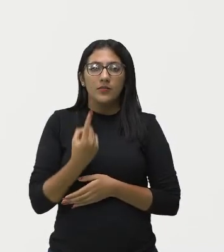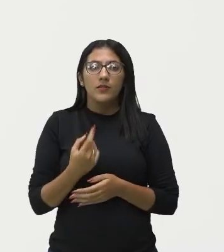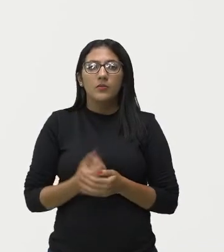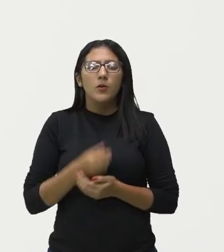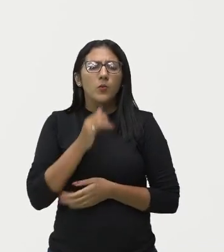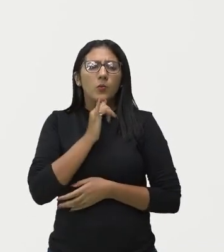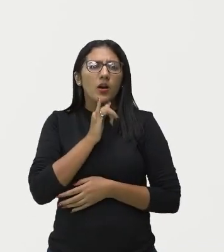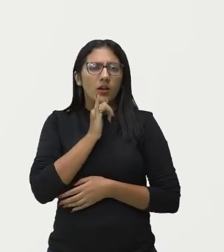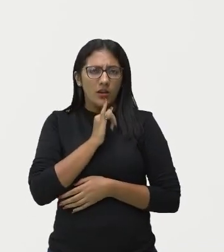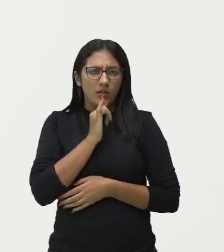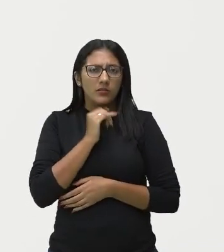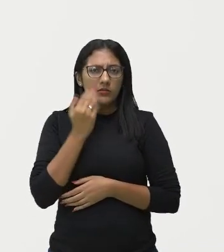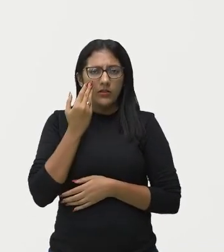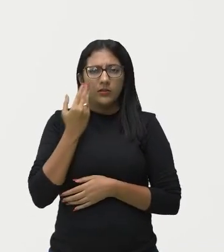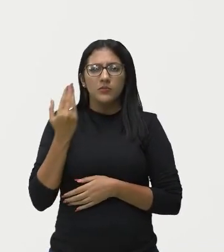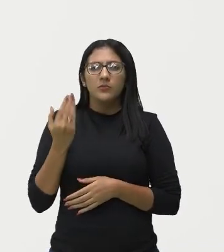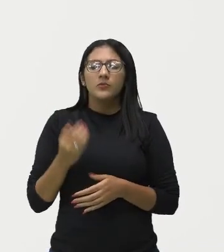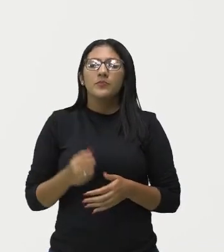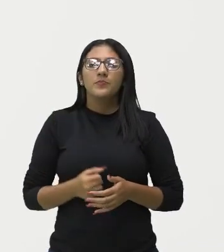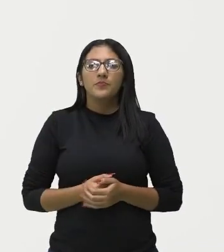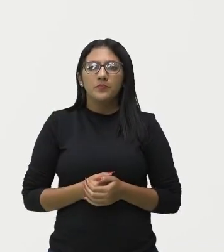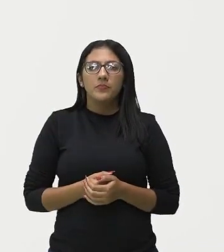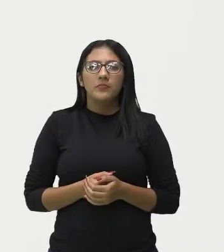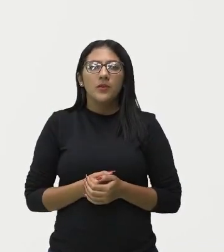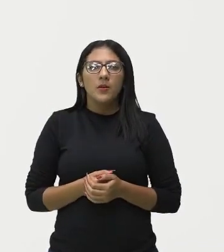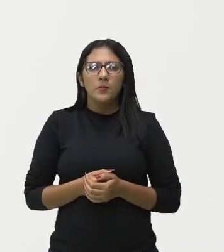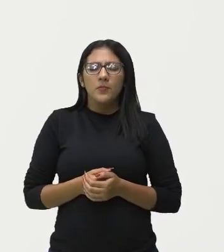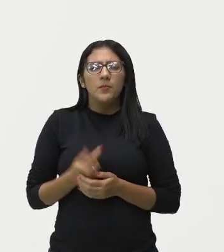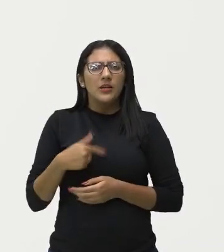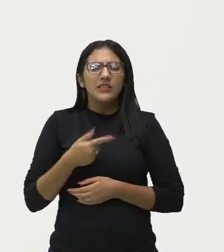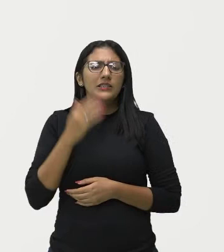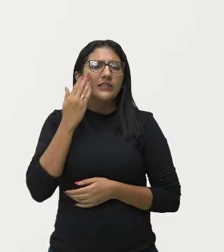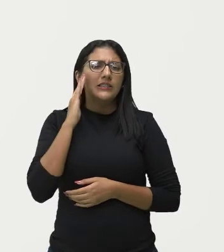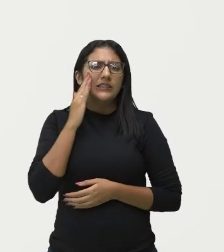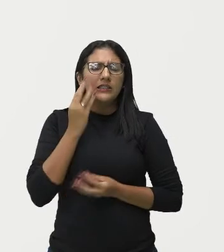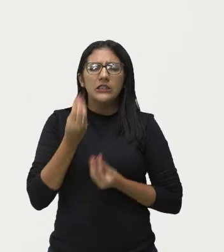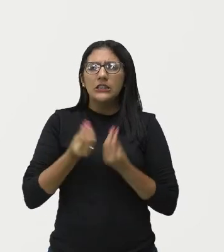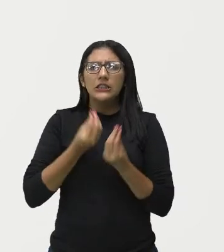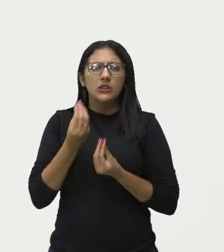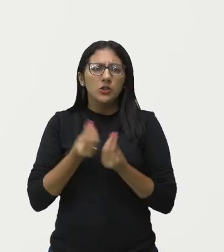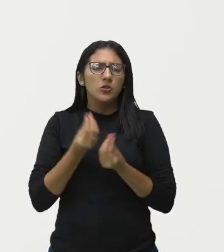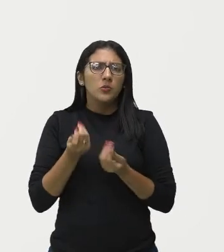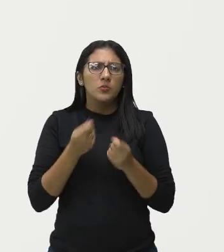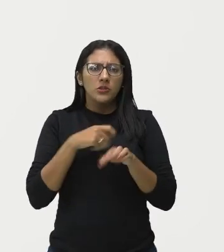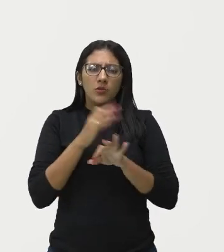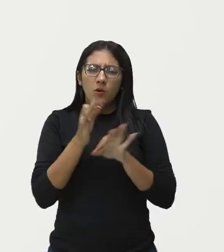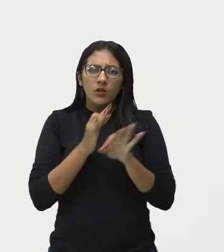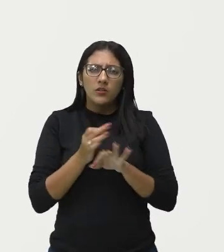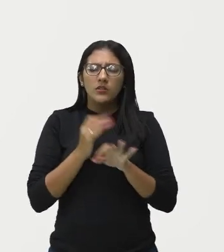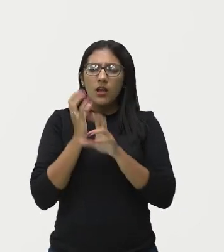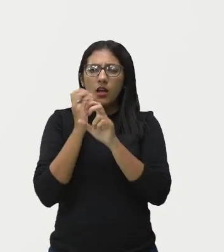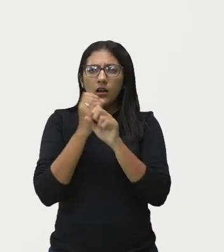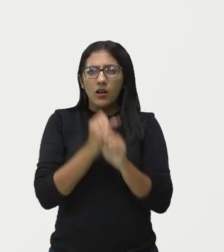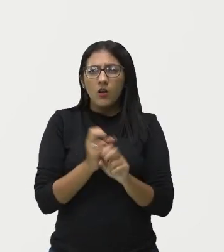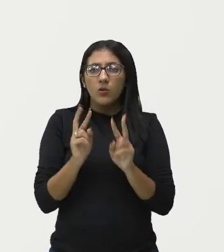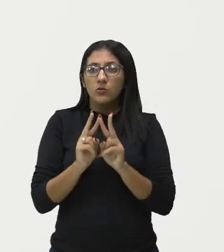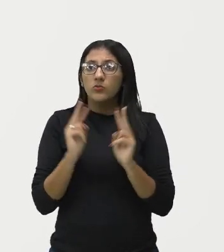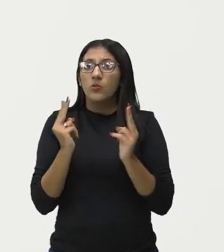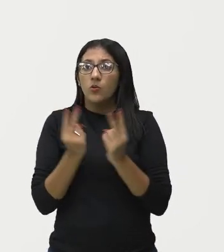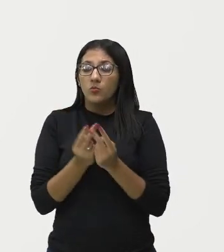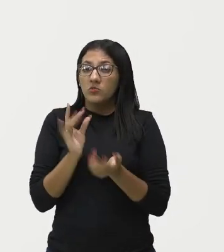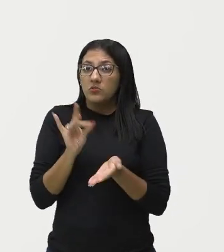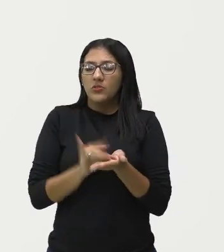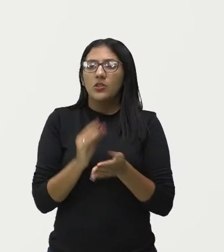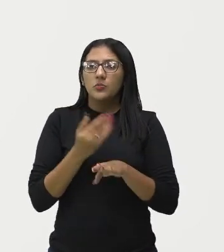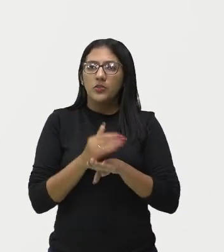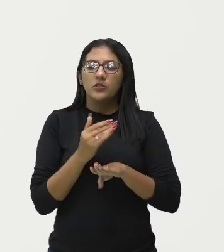um exemplo, tá? Para a gente ver como que funciona esse cálculo de volume na prática,